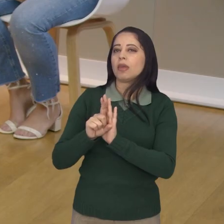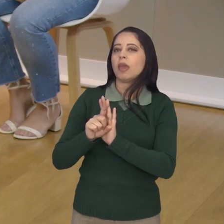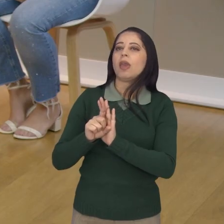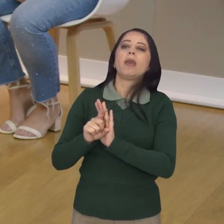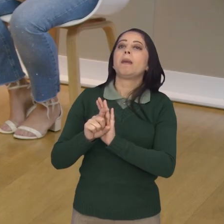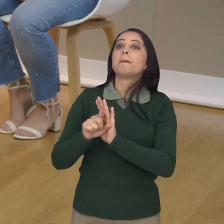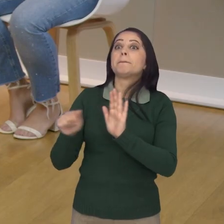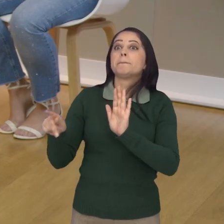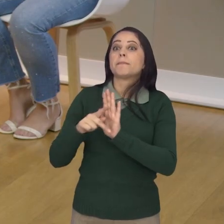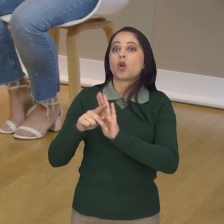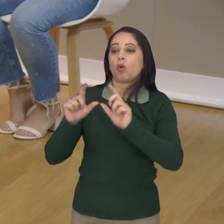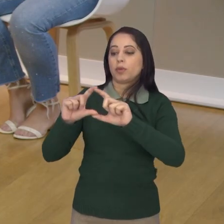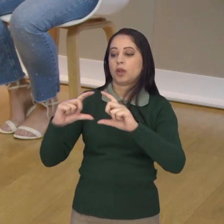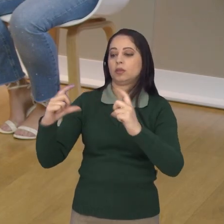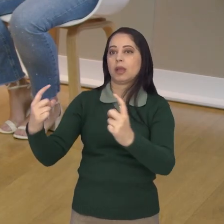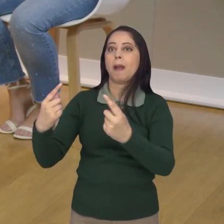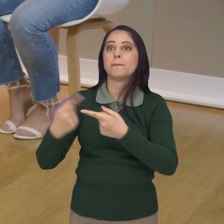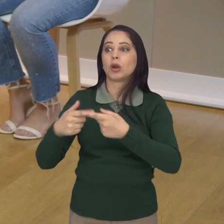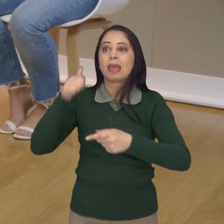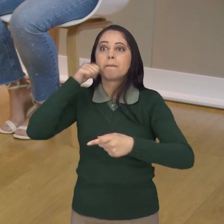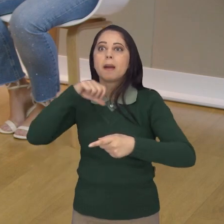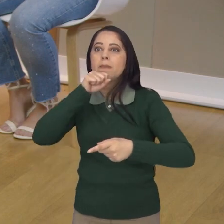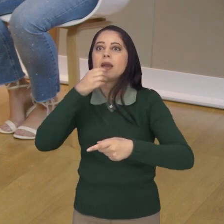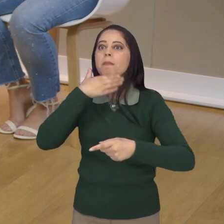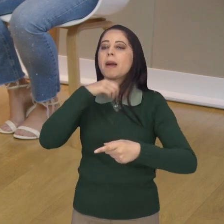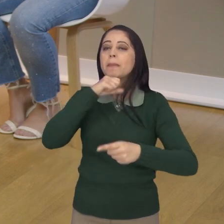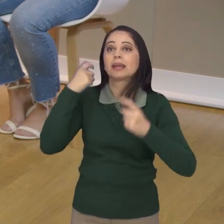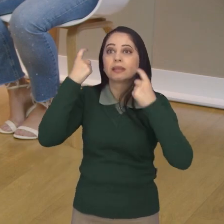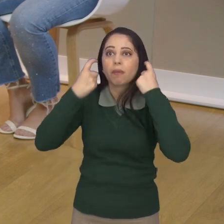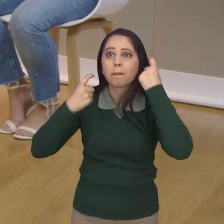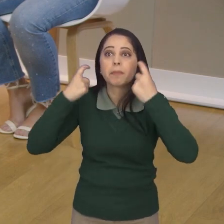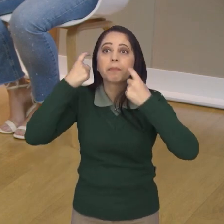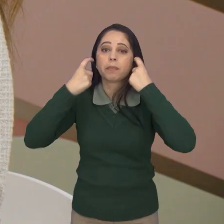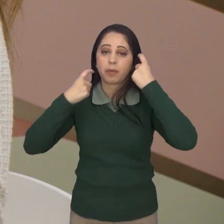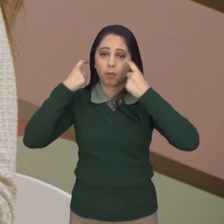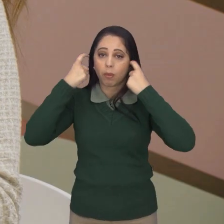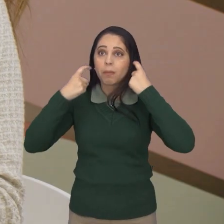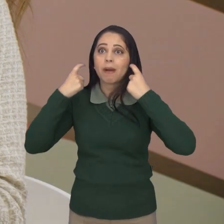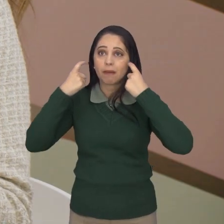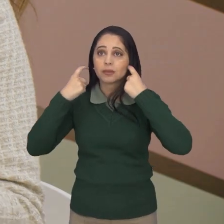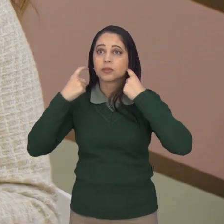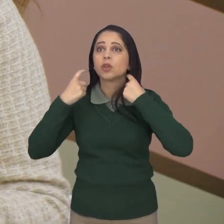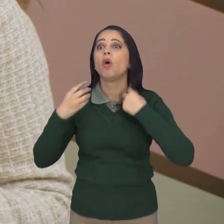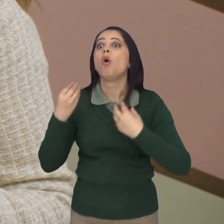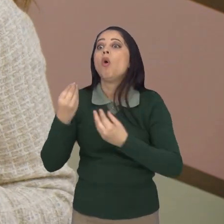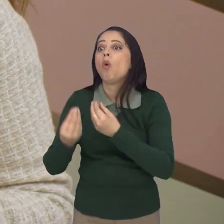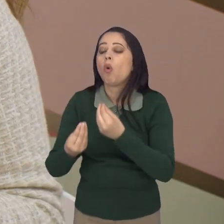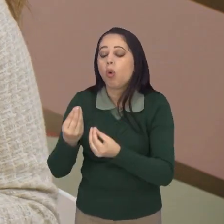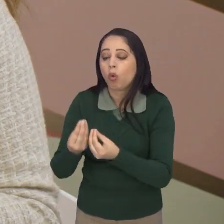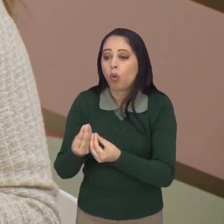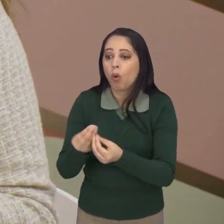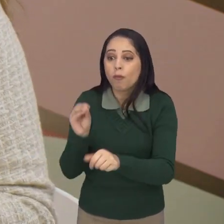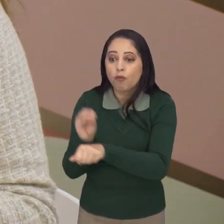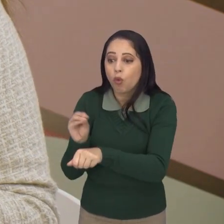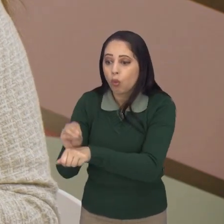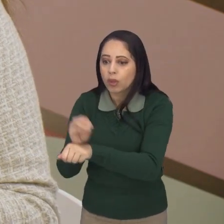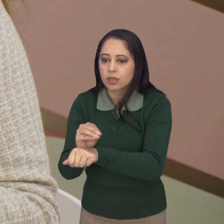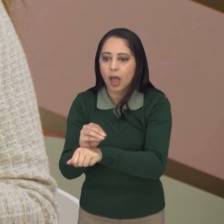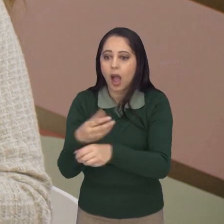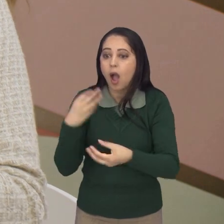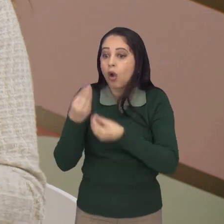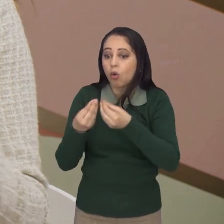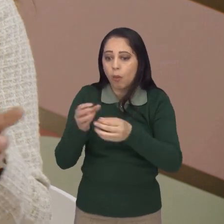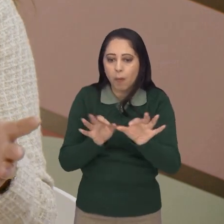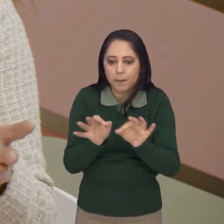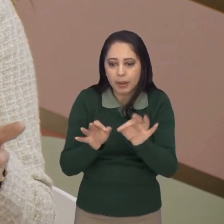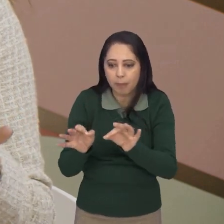uma ONG feita entre as mães, preocupadas, né, com as reações que davam nos filhos e preocupadas, assim, como elas iriam preparar aquele alimento